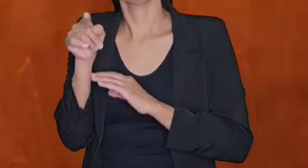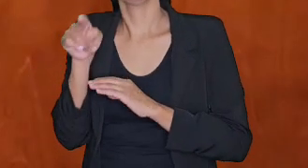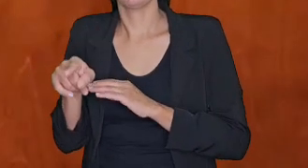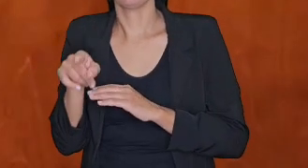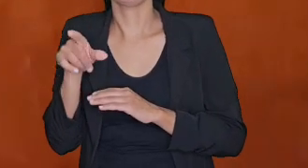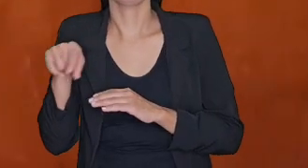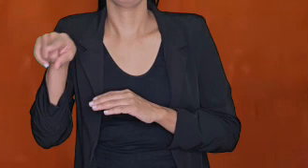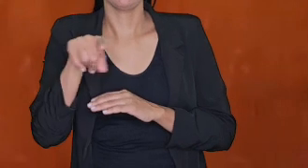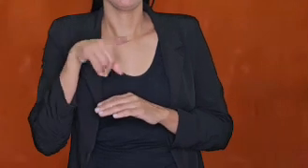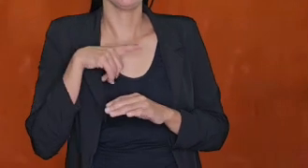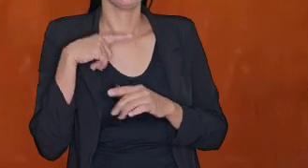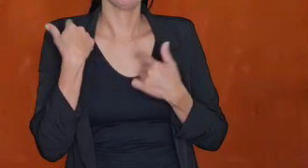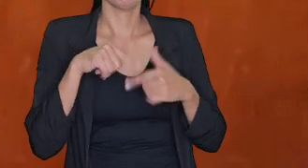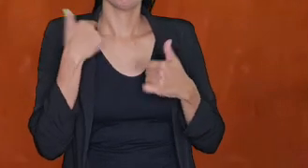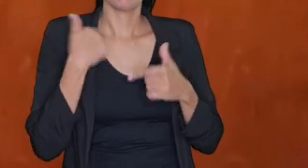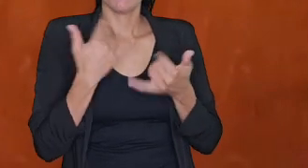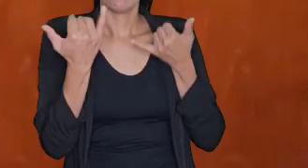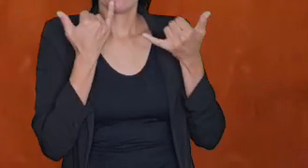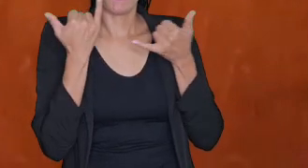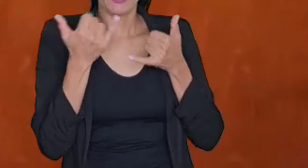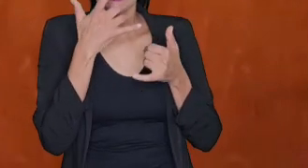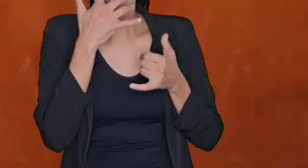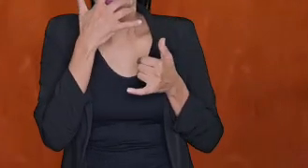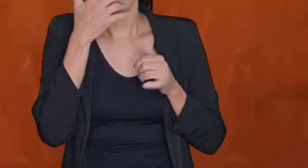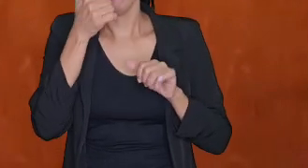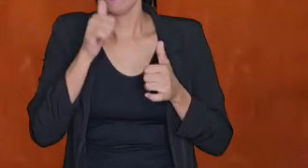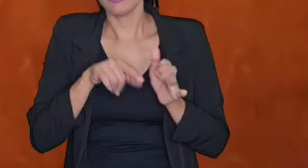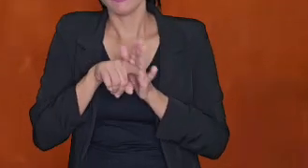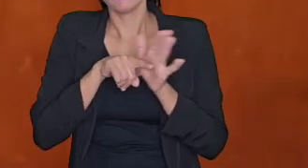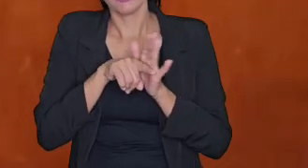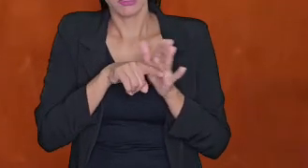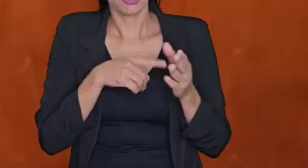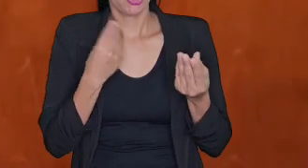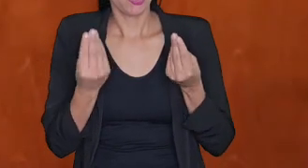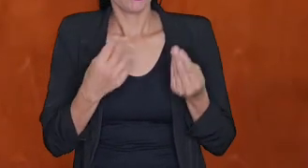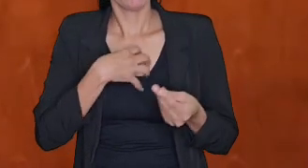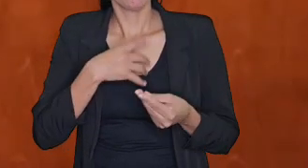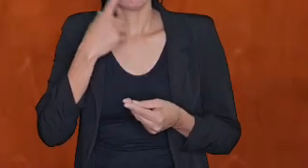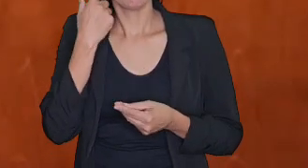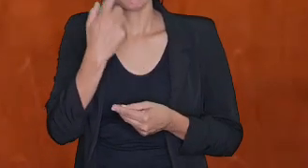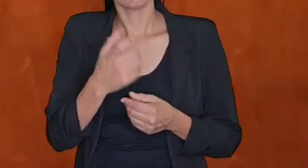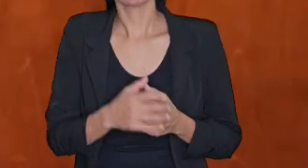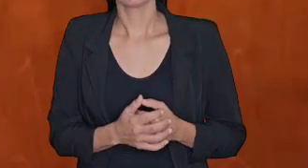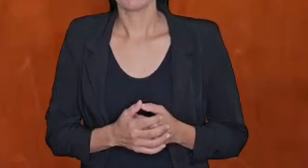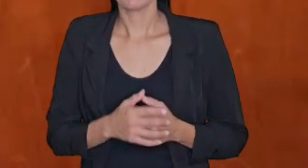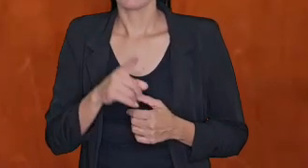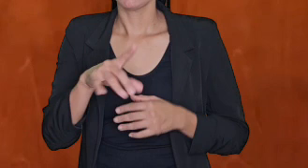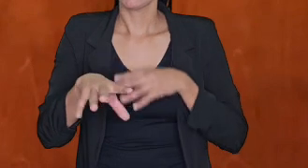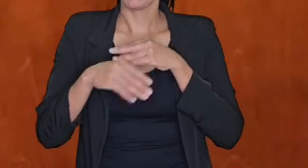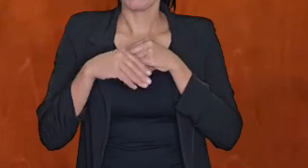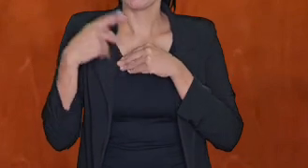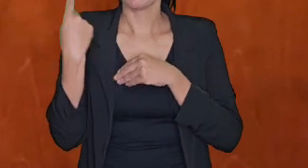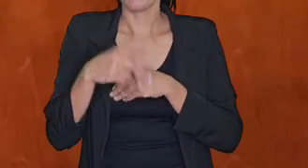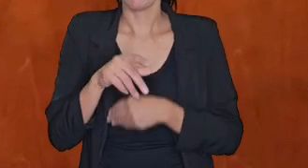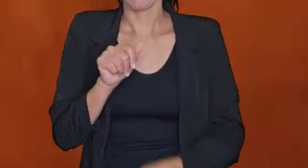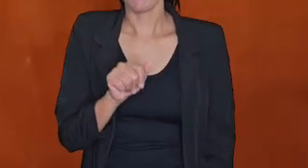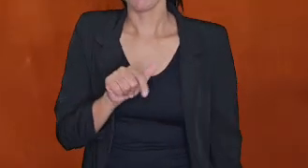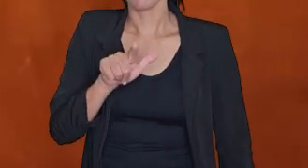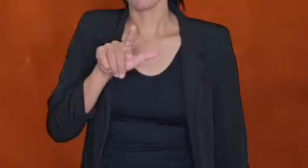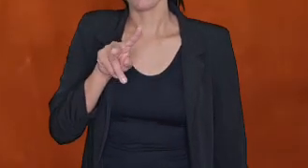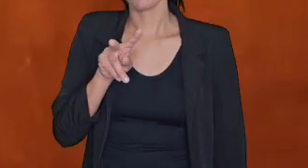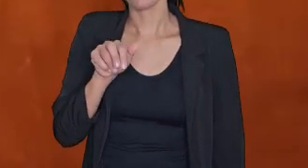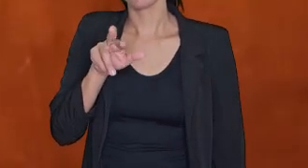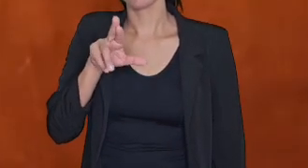valor efetivo, você tem que comunicar e eles trabalham essa informação de maneira